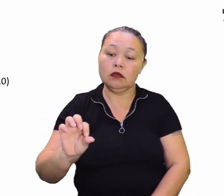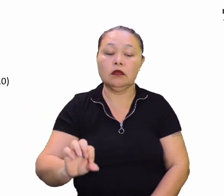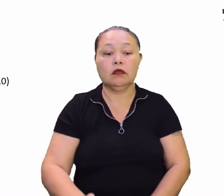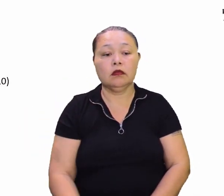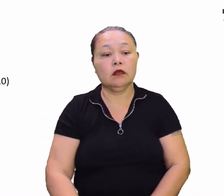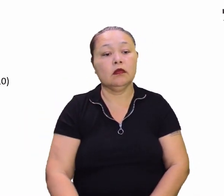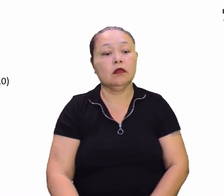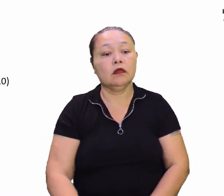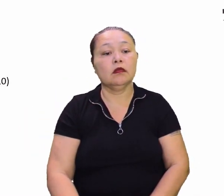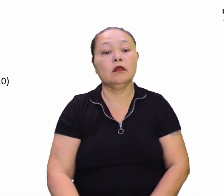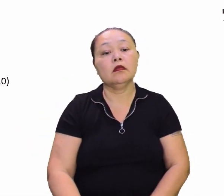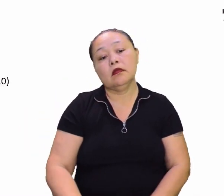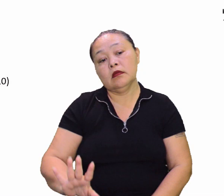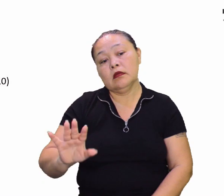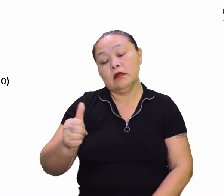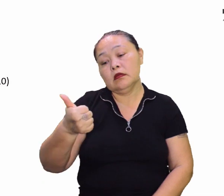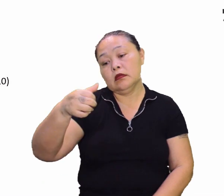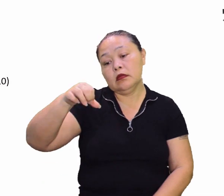1959. Em